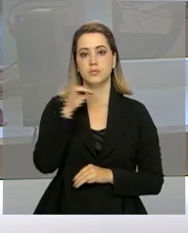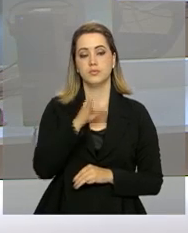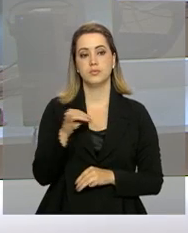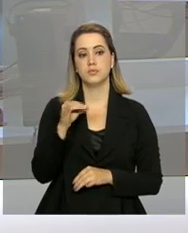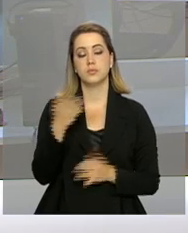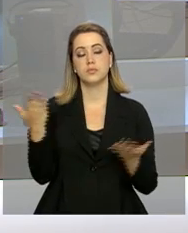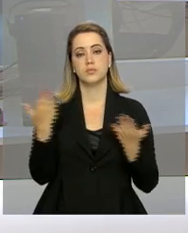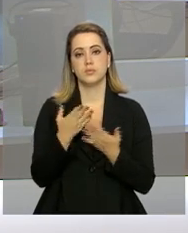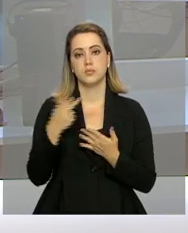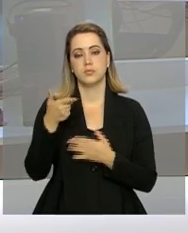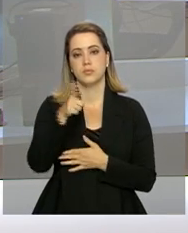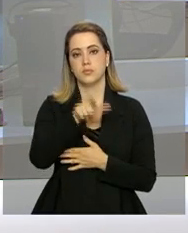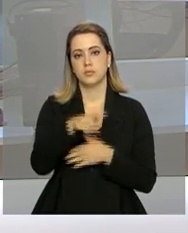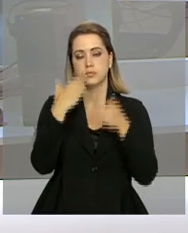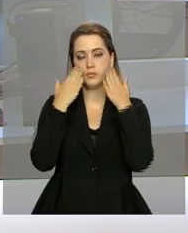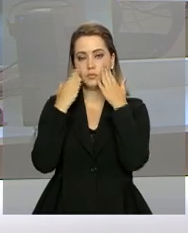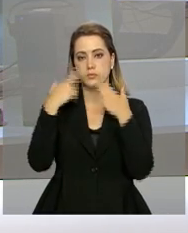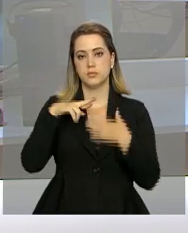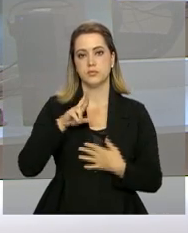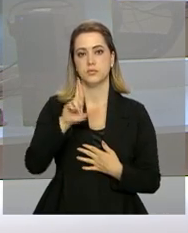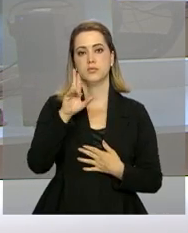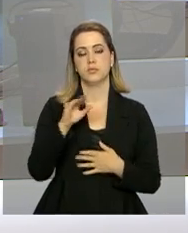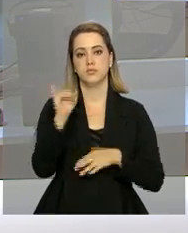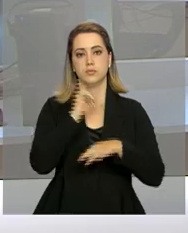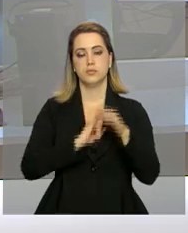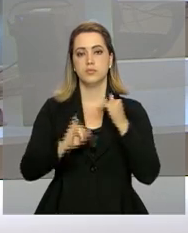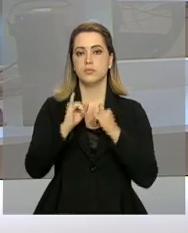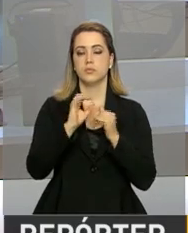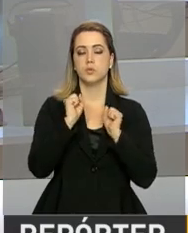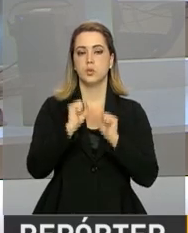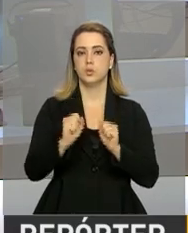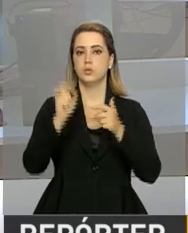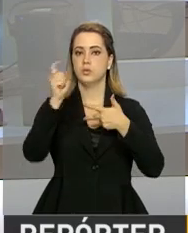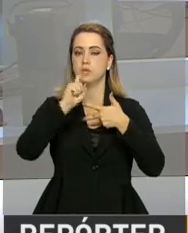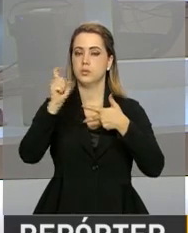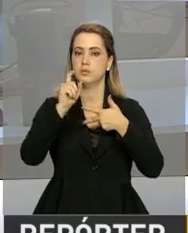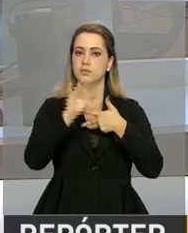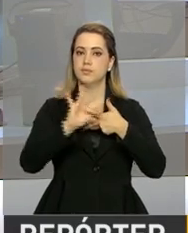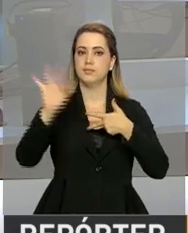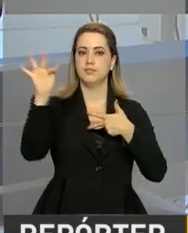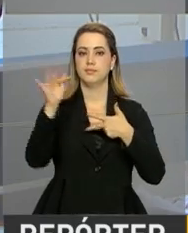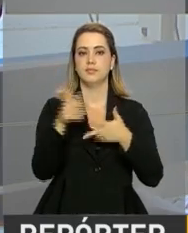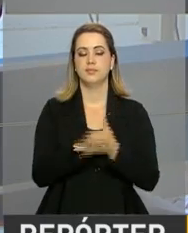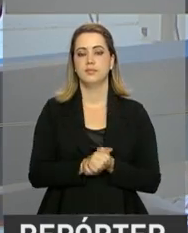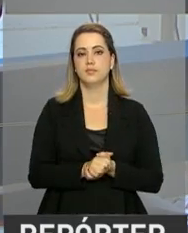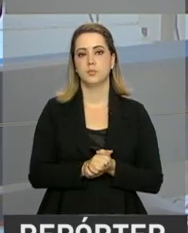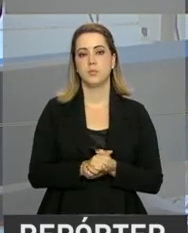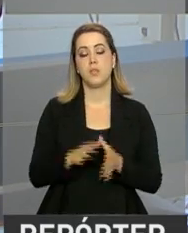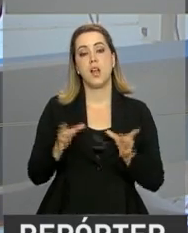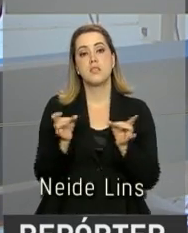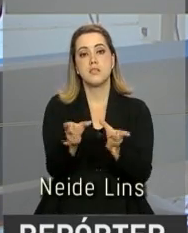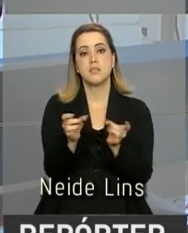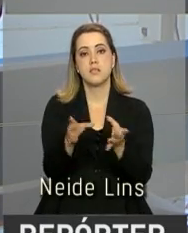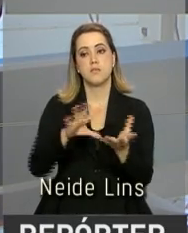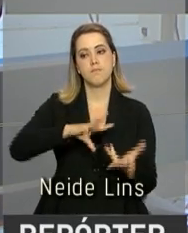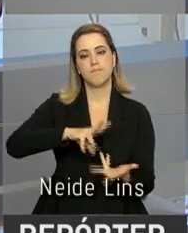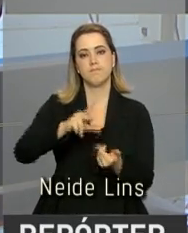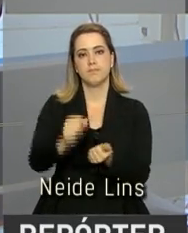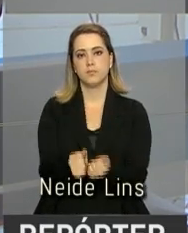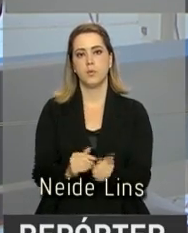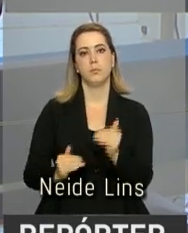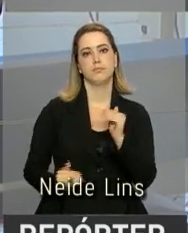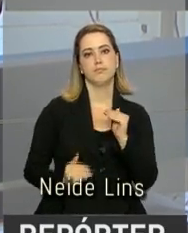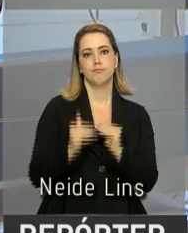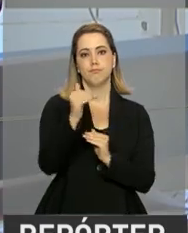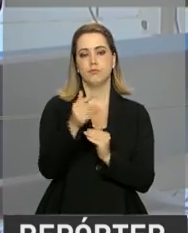Olá no ar mais uma edição do repórter NBR as notícias do Poder Executivo Federal as exportações brasileiras superaram